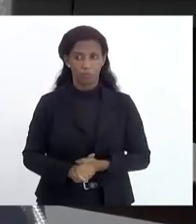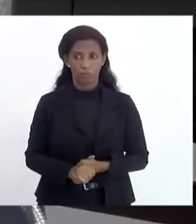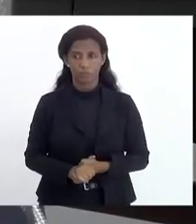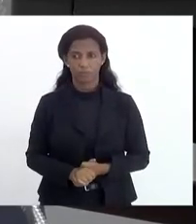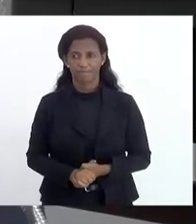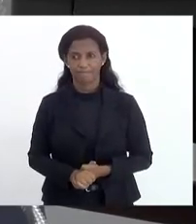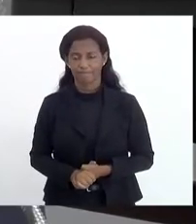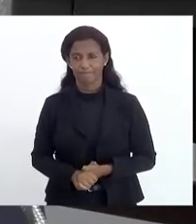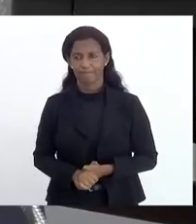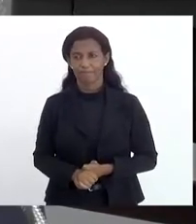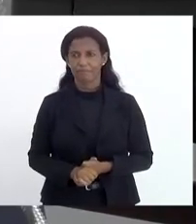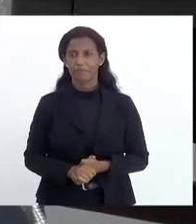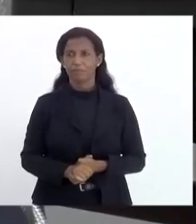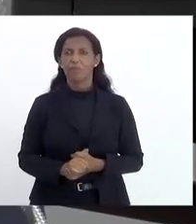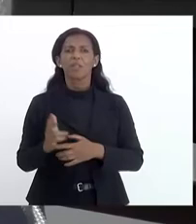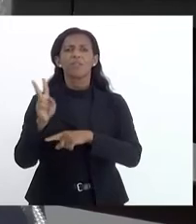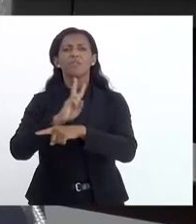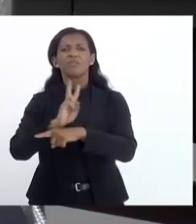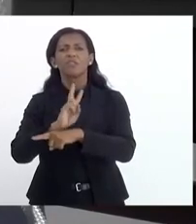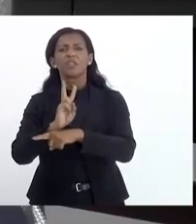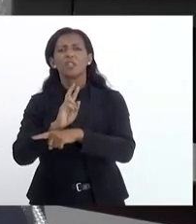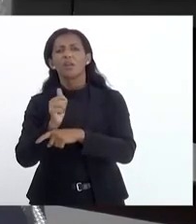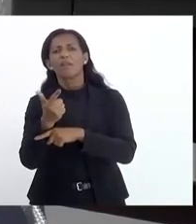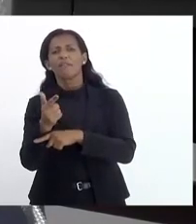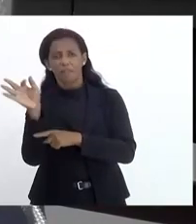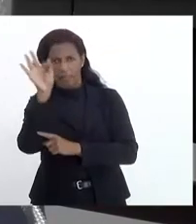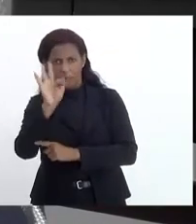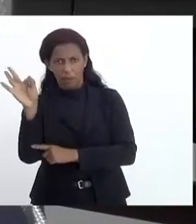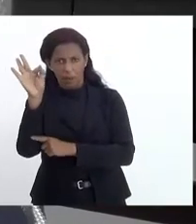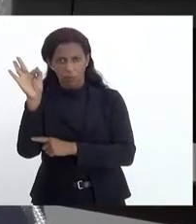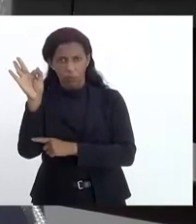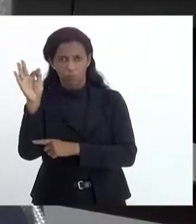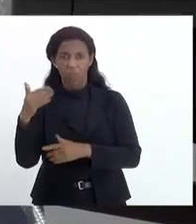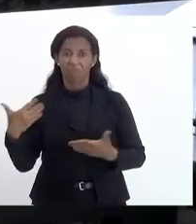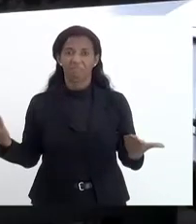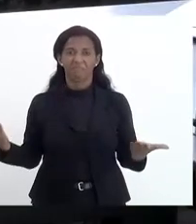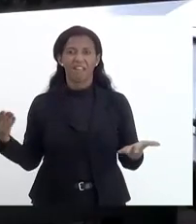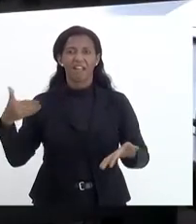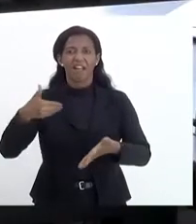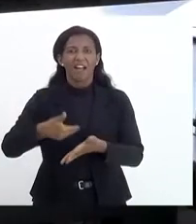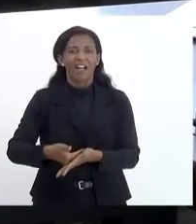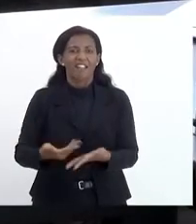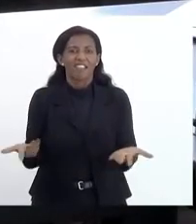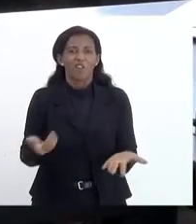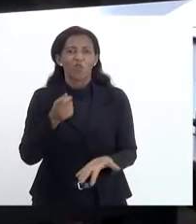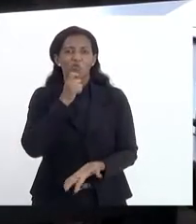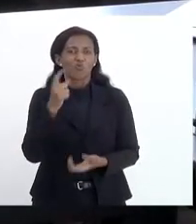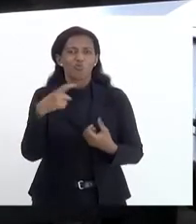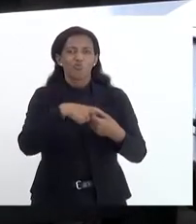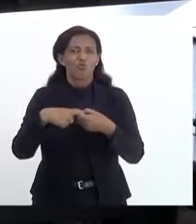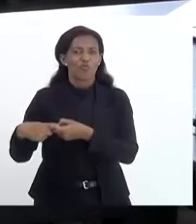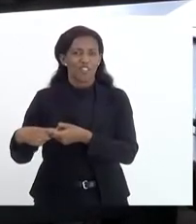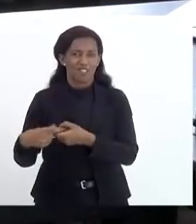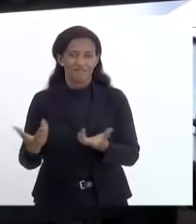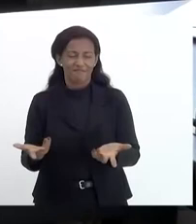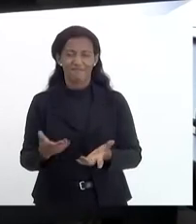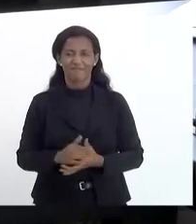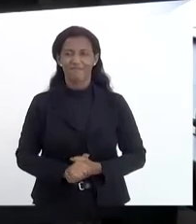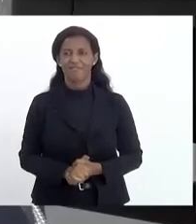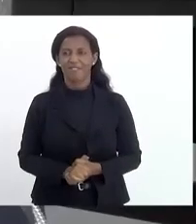Não. A fiscalização é federal. Até hoje não concluíram esse convênio. Pois é. Enfim.